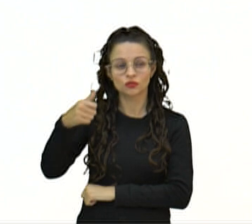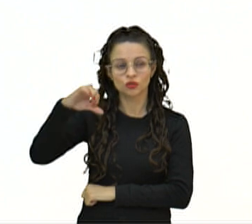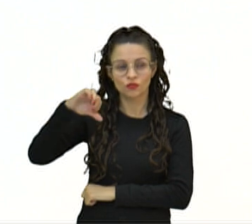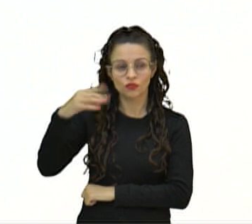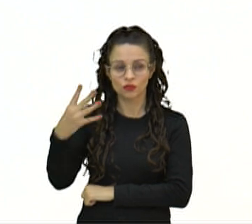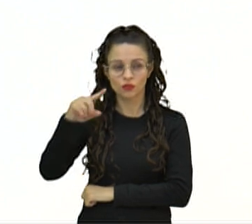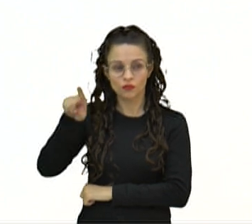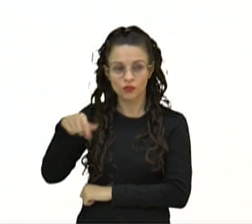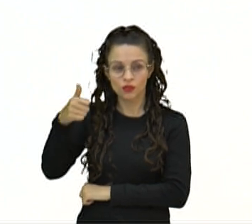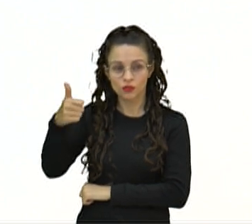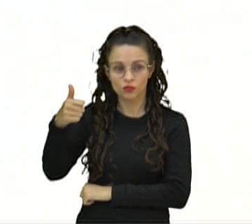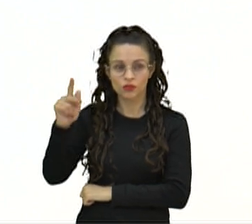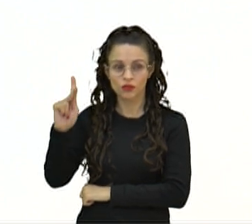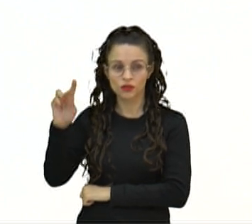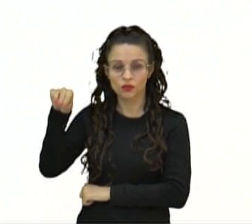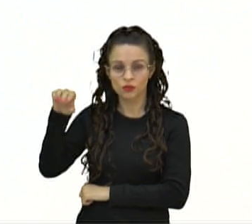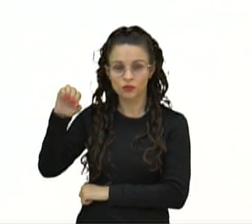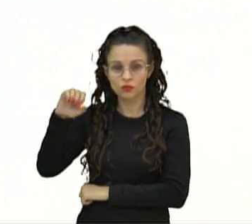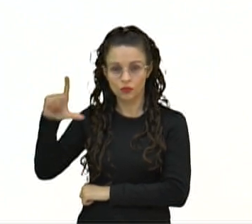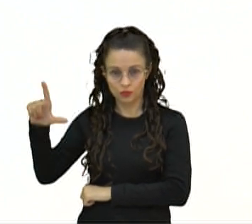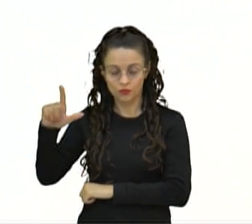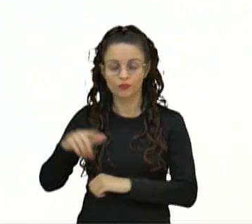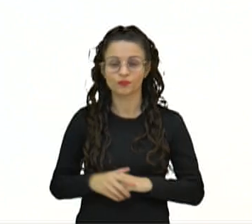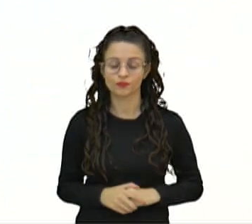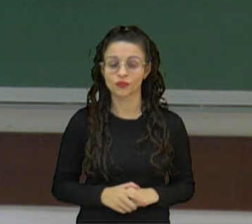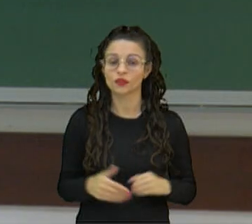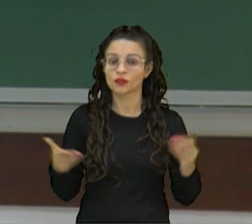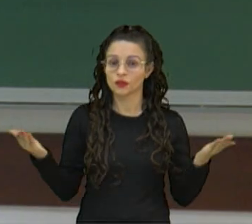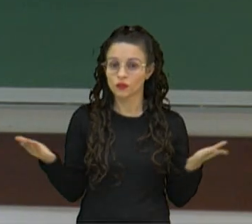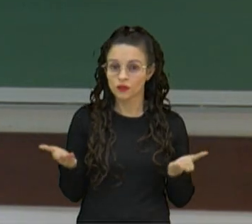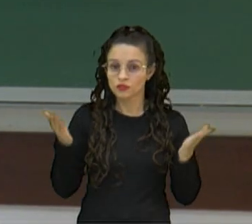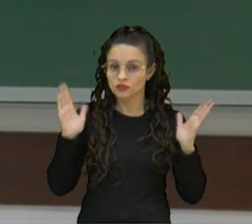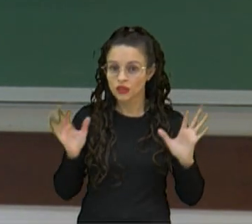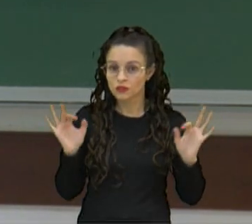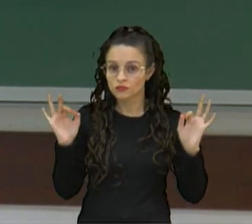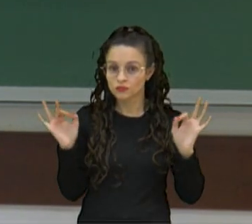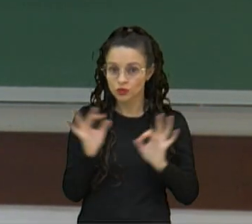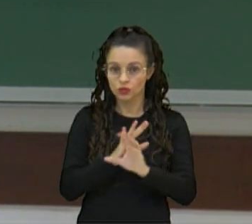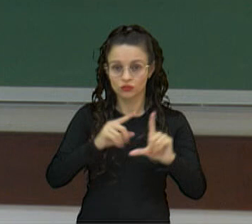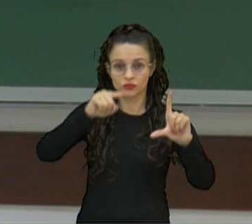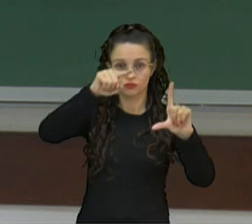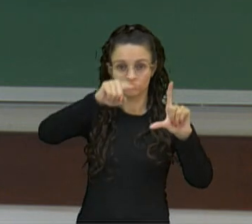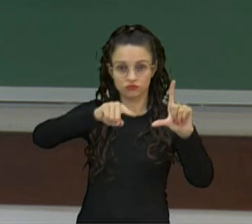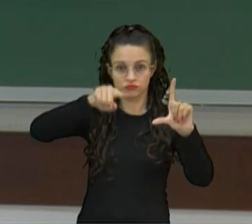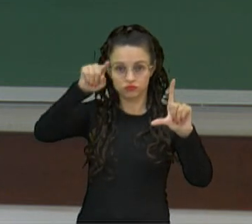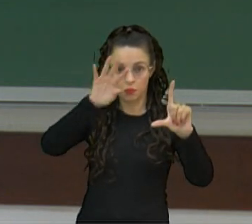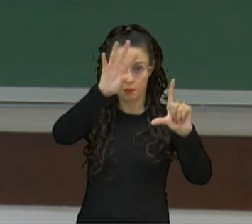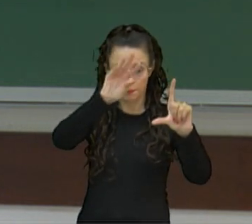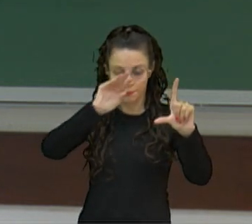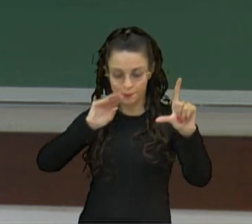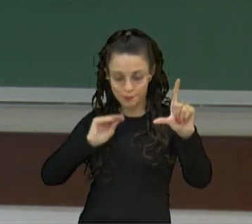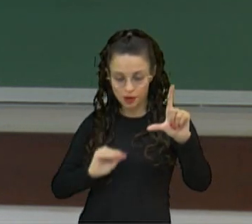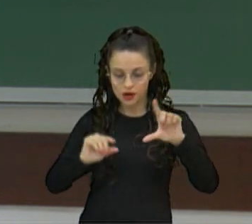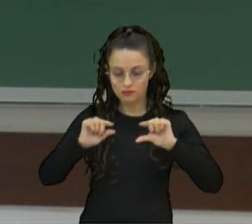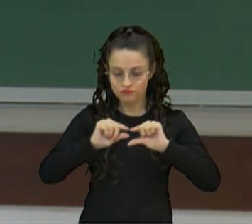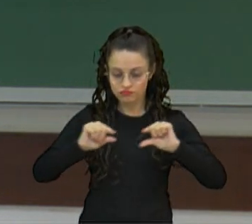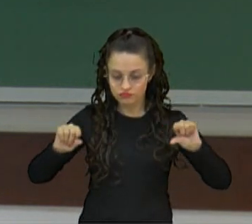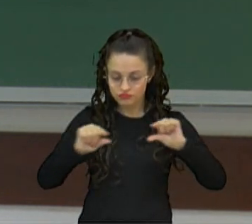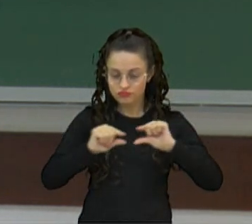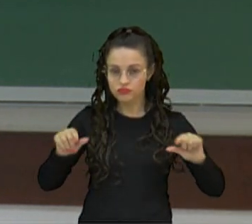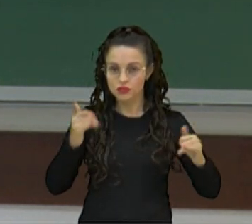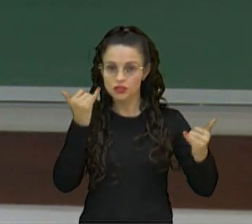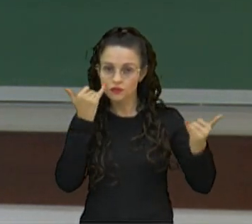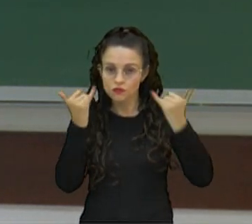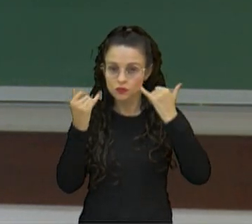quilocaloria por mol, certo? Agora eu já tirei do gráfico, do diagrama, as informações importantes para